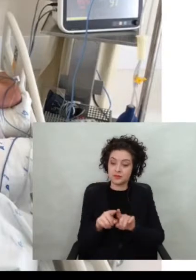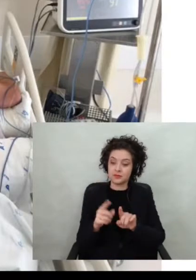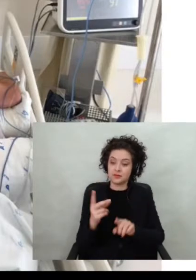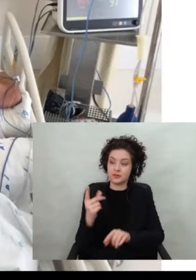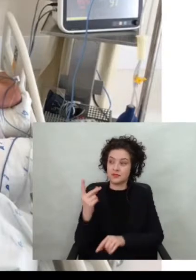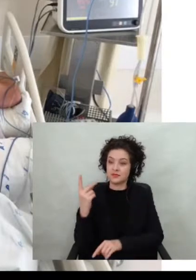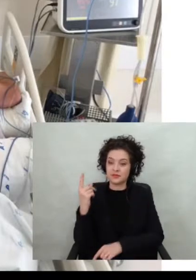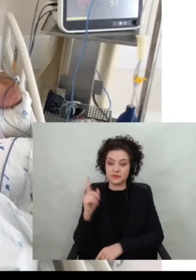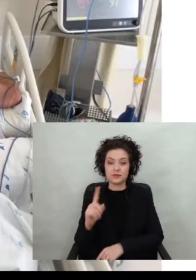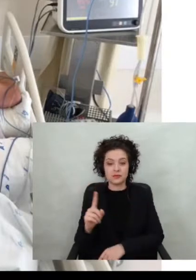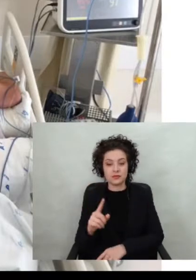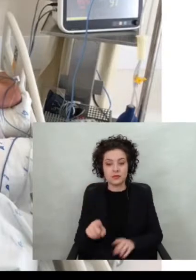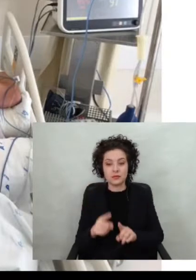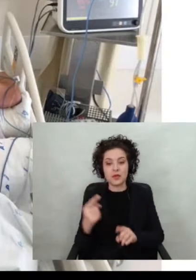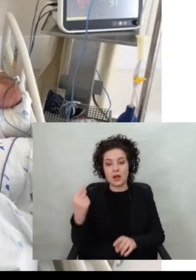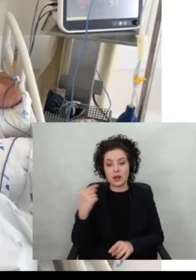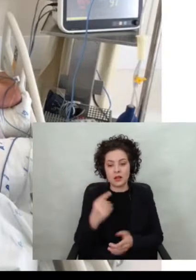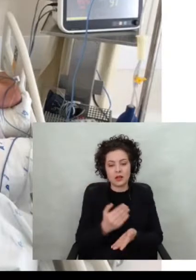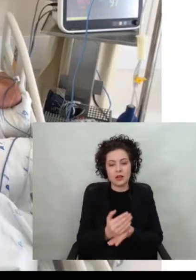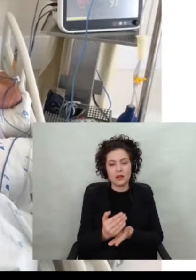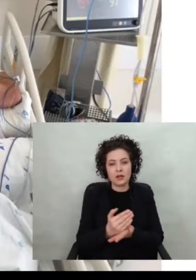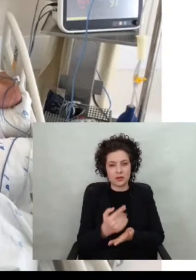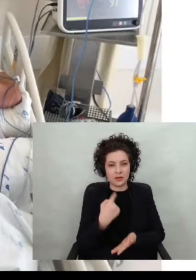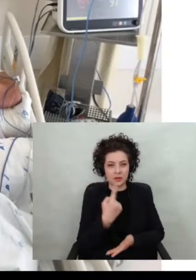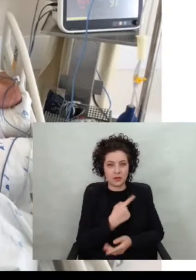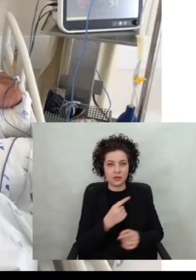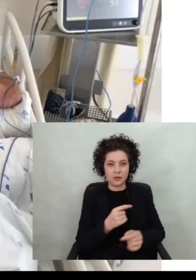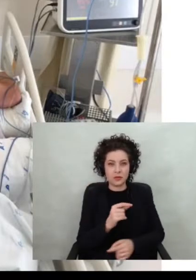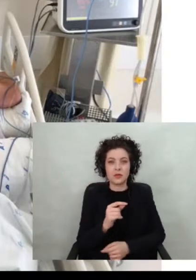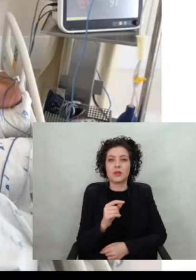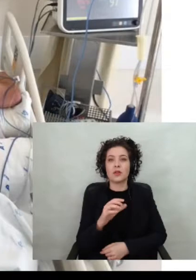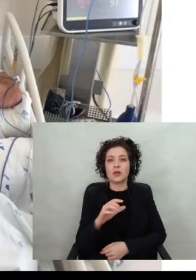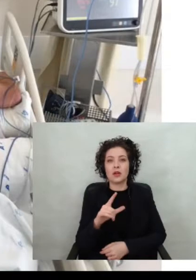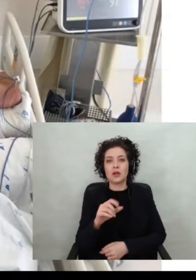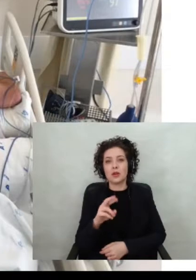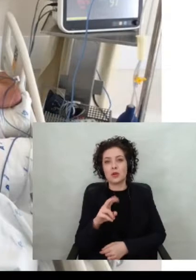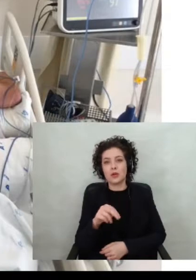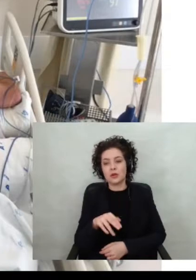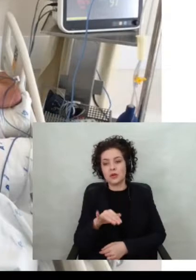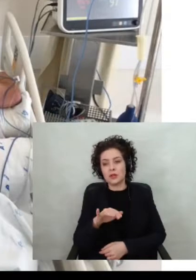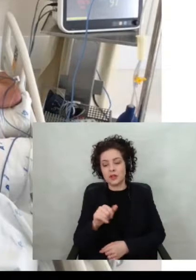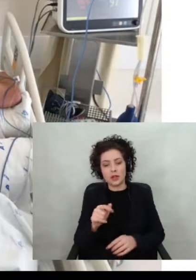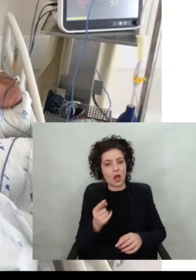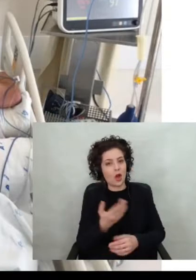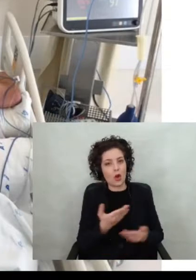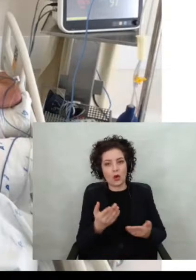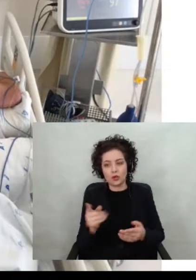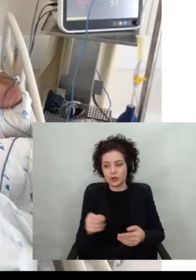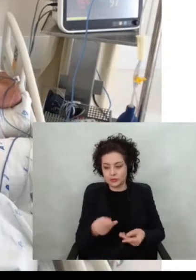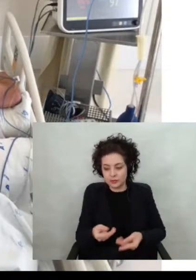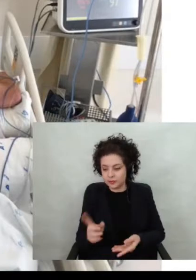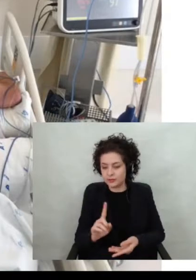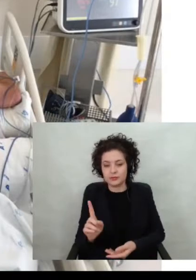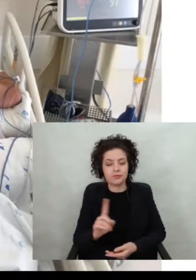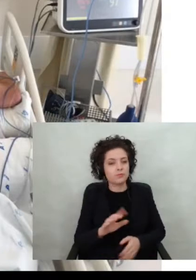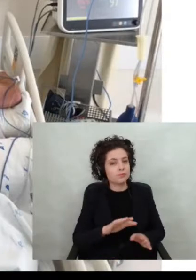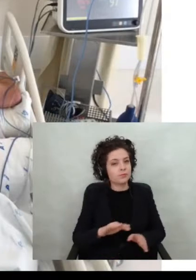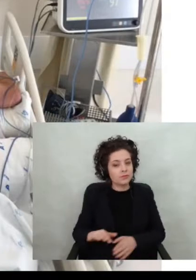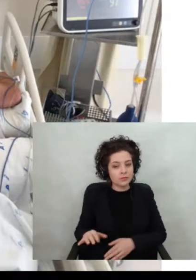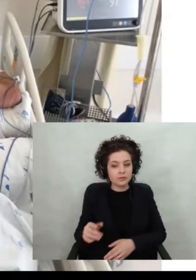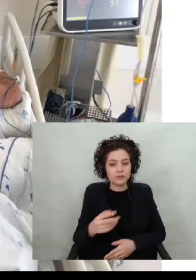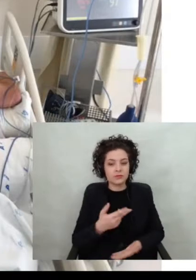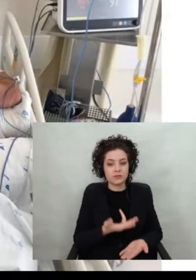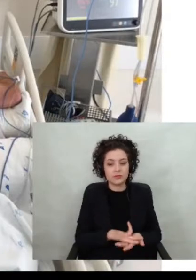ela é lá no começo, quando a gente usava hidroxicloroquina para os pacientes. Hoje nós não usamos mais, então vocês veem que o paciente até fica